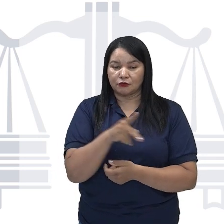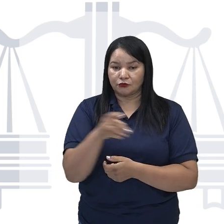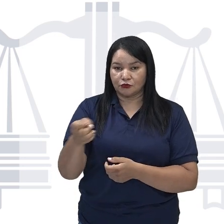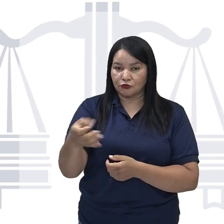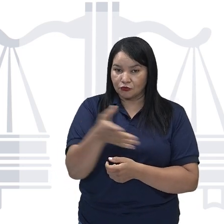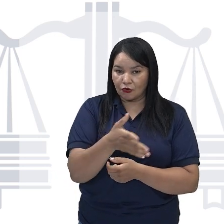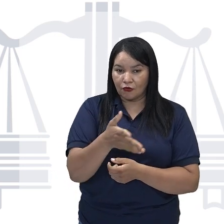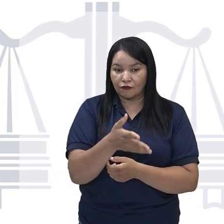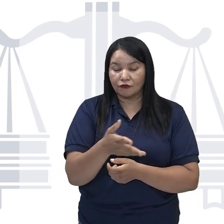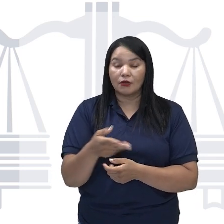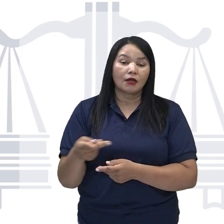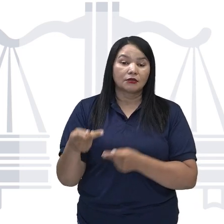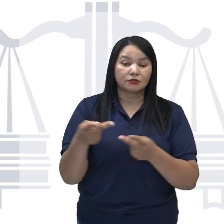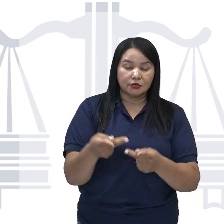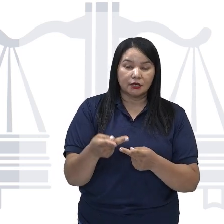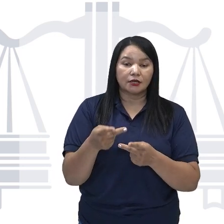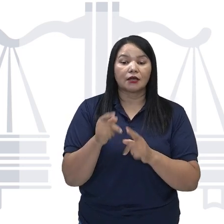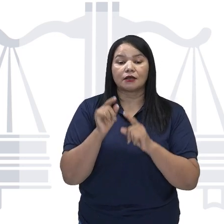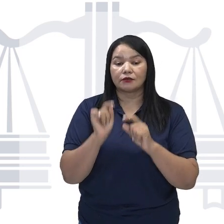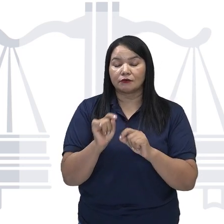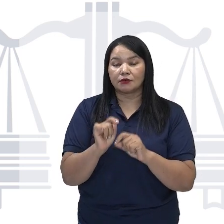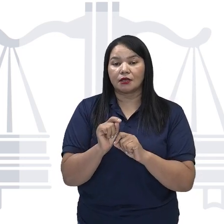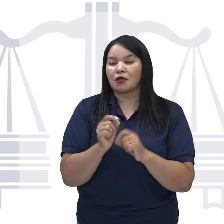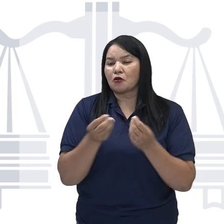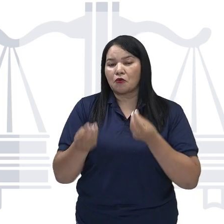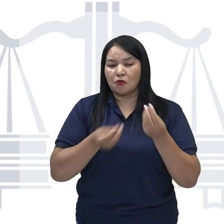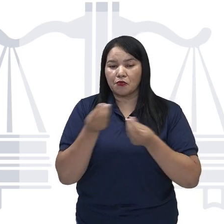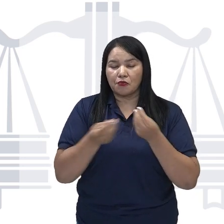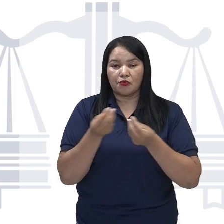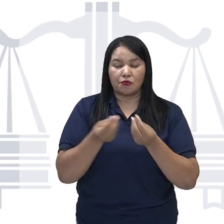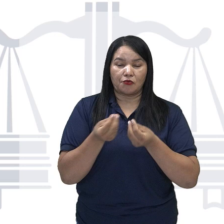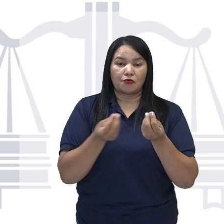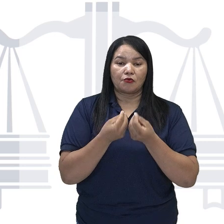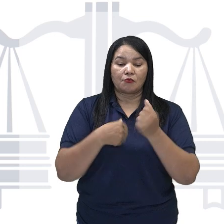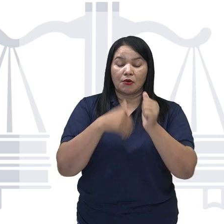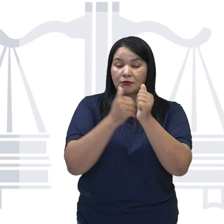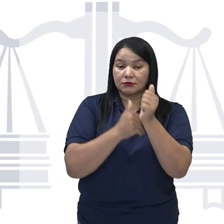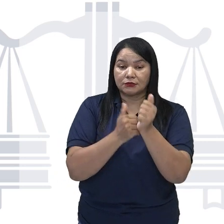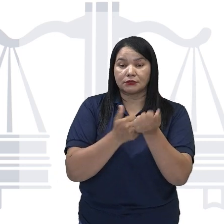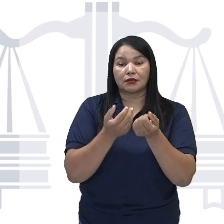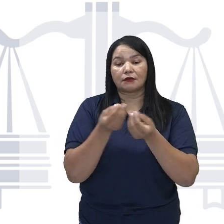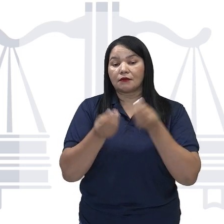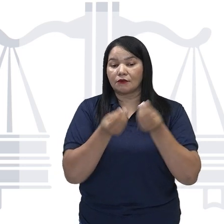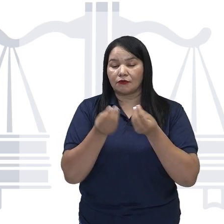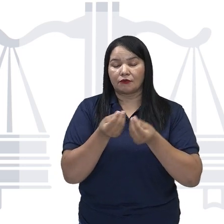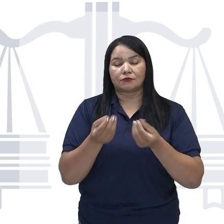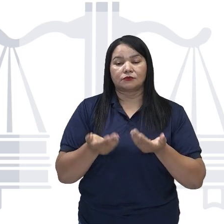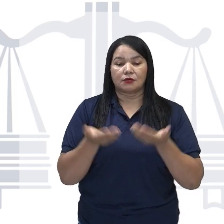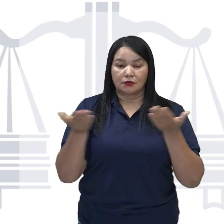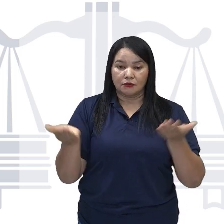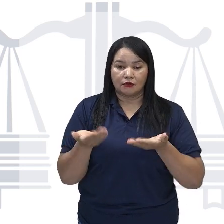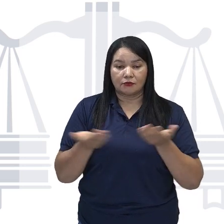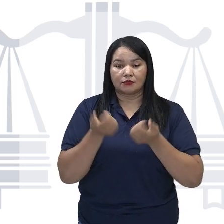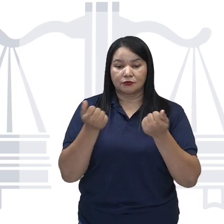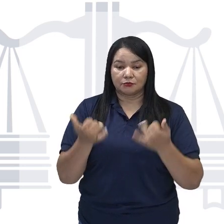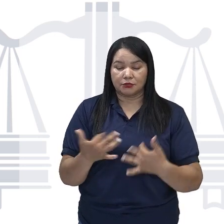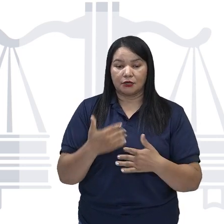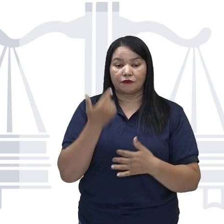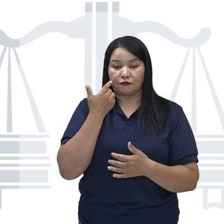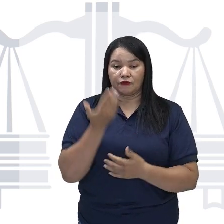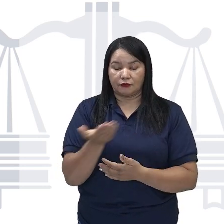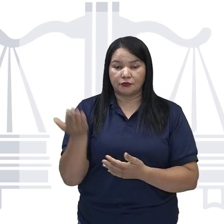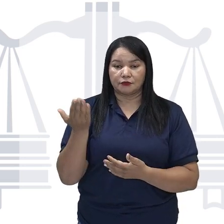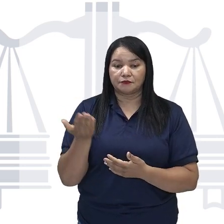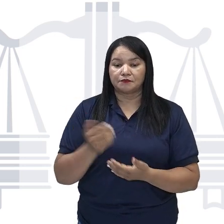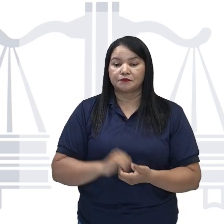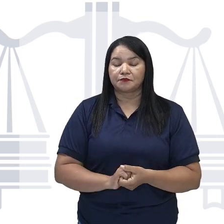poder conferir com a gente como é que faz o filtro dos logins. Eu vou passar agora, então tá aí no painel, na verdade, a gente está